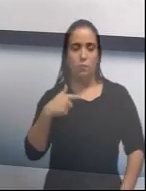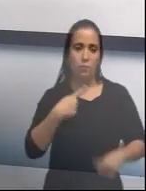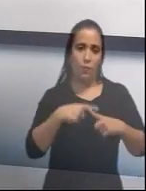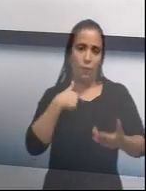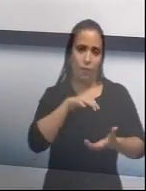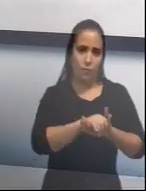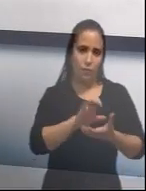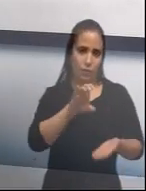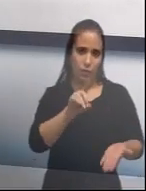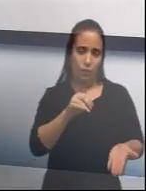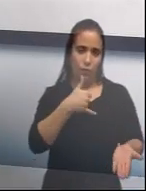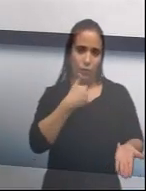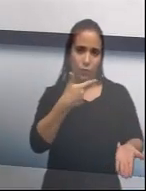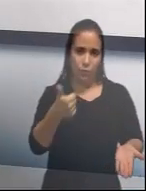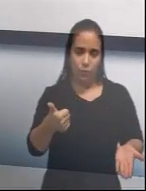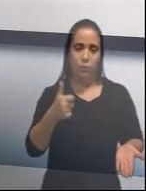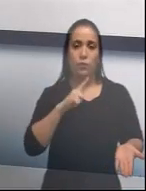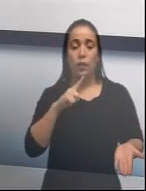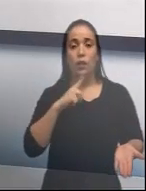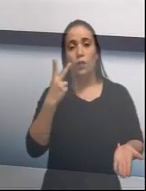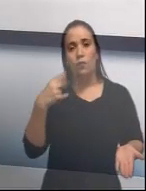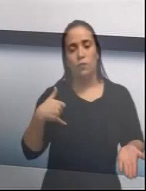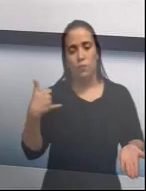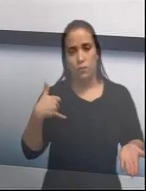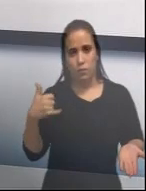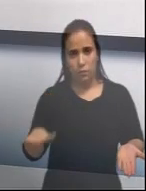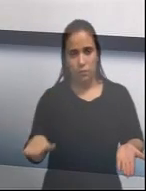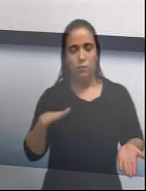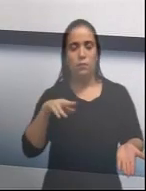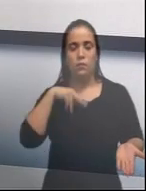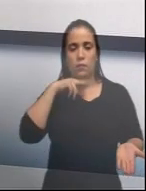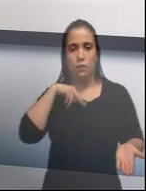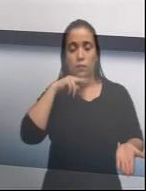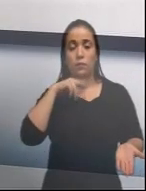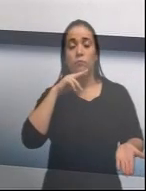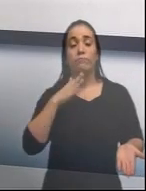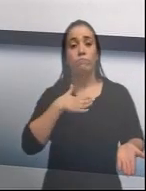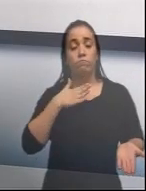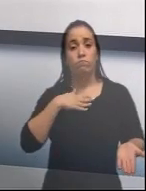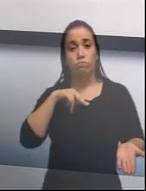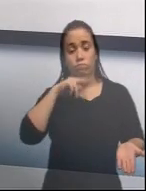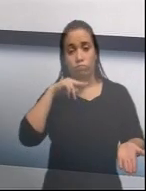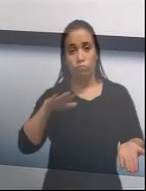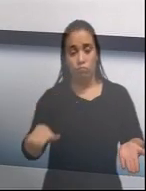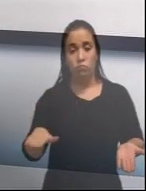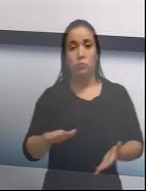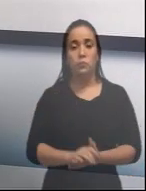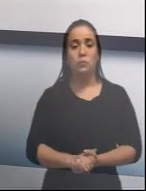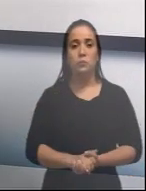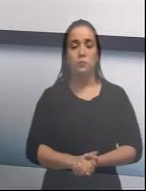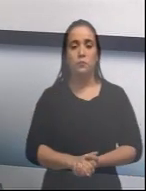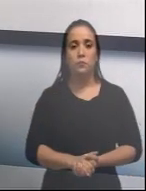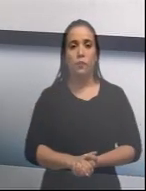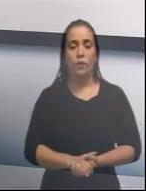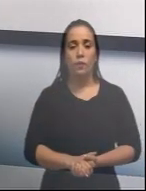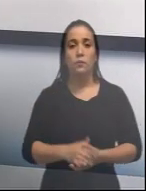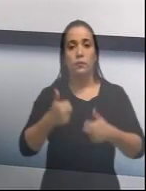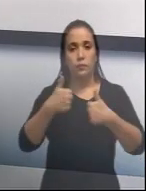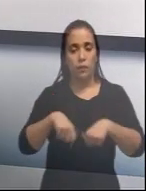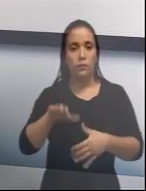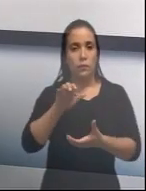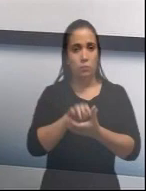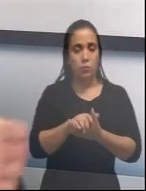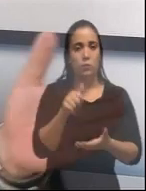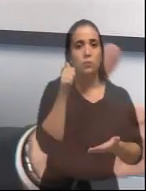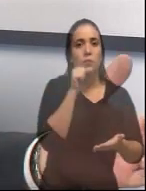né, casei com 20 anos, tenho a neta de 2 anos. E a minha netinha, meu filho, a esposa